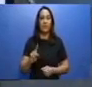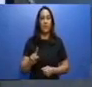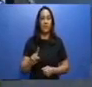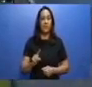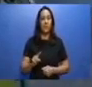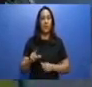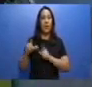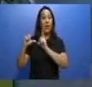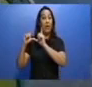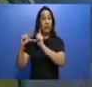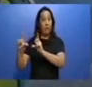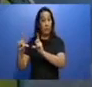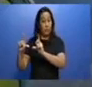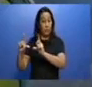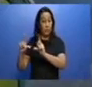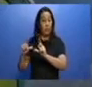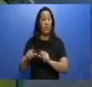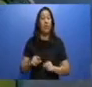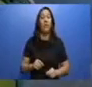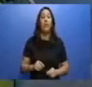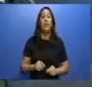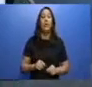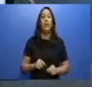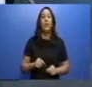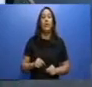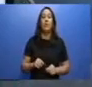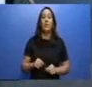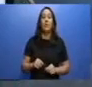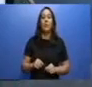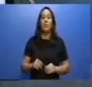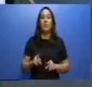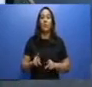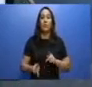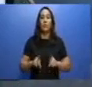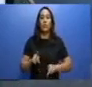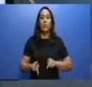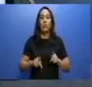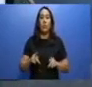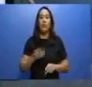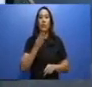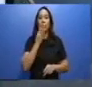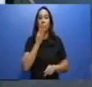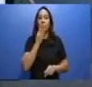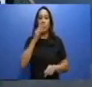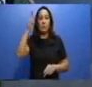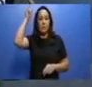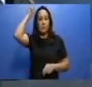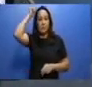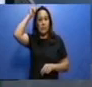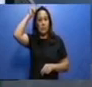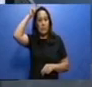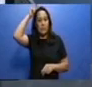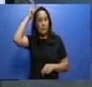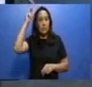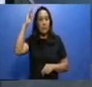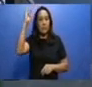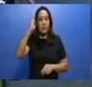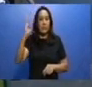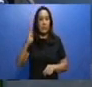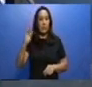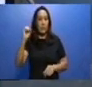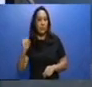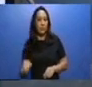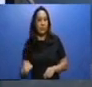abaixo faz parte da arte dos guaranis na cidade de Santa Maria, lá no Rio Grande do Sul. Então, nessa